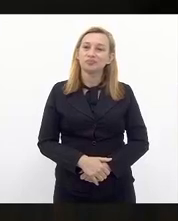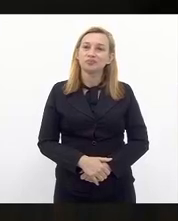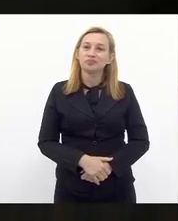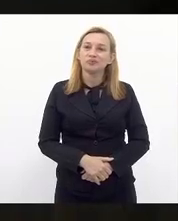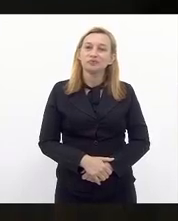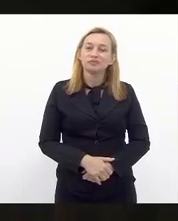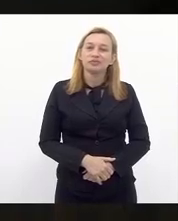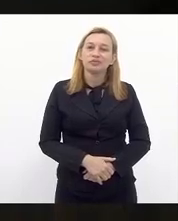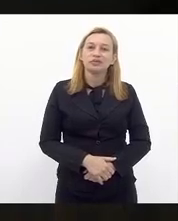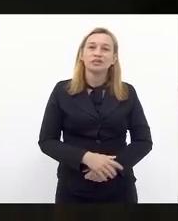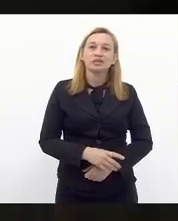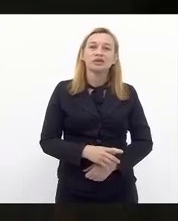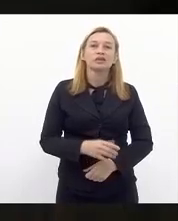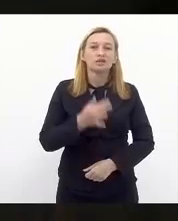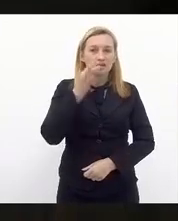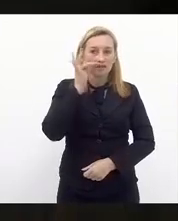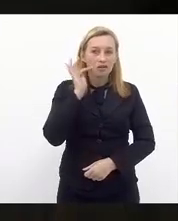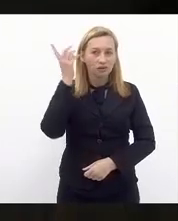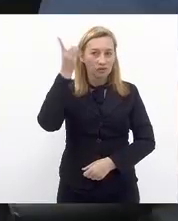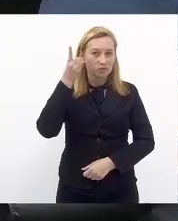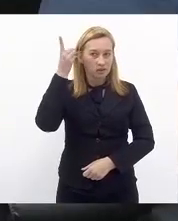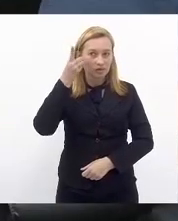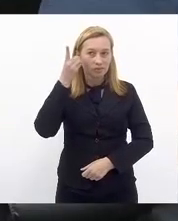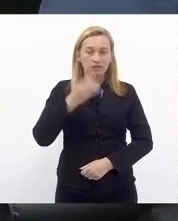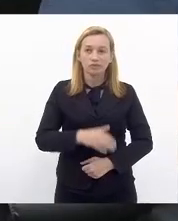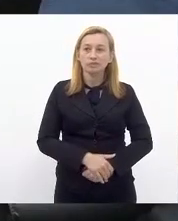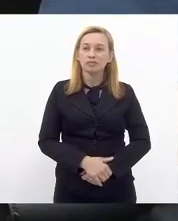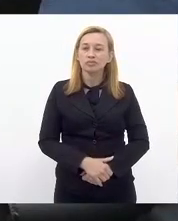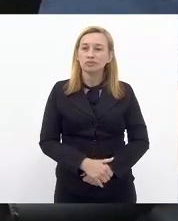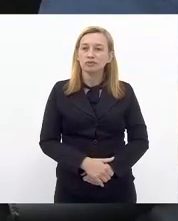a palavra de tanto seu filho